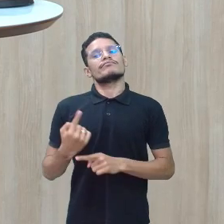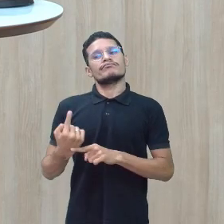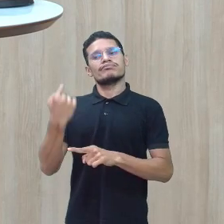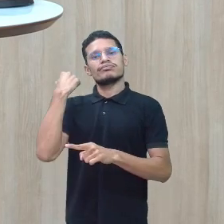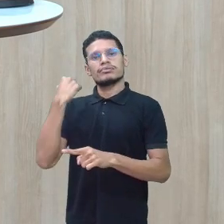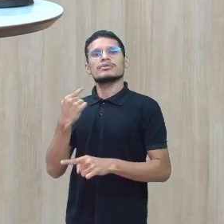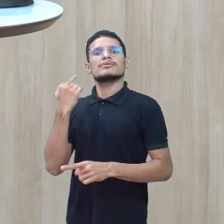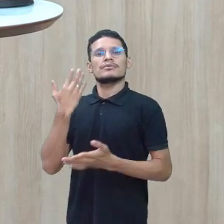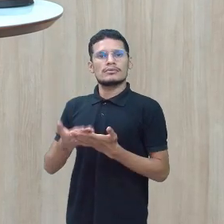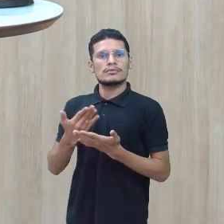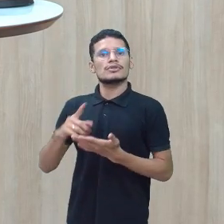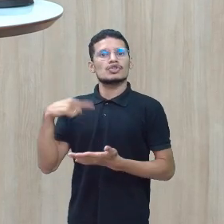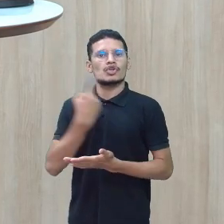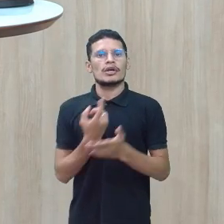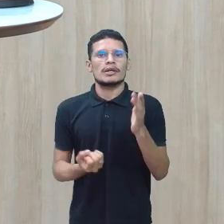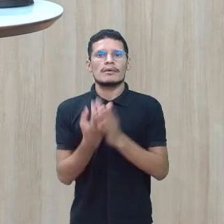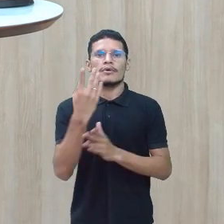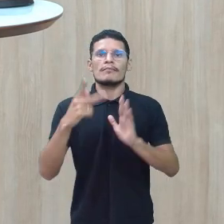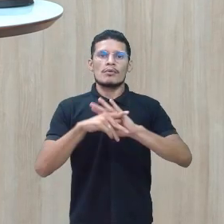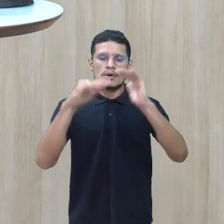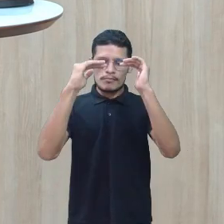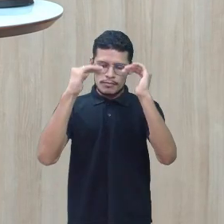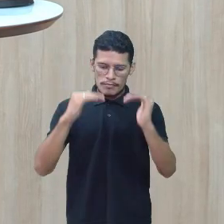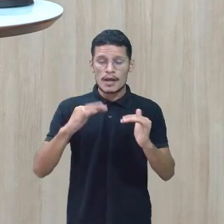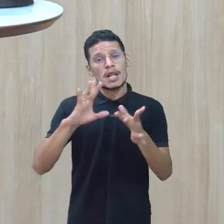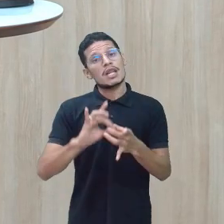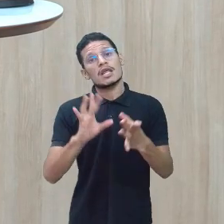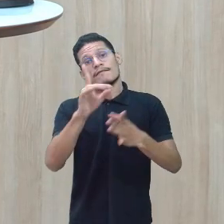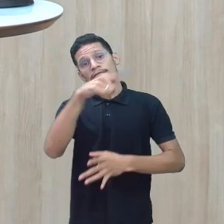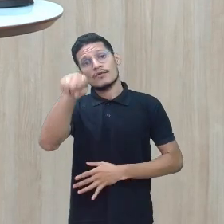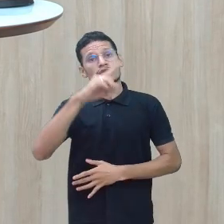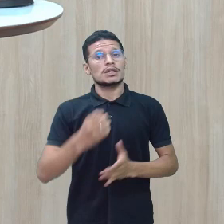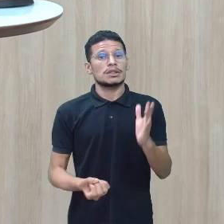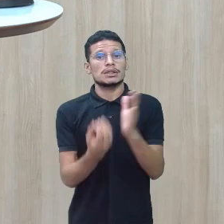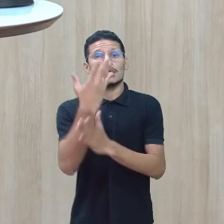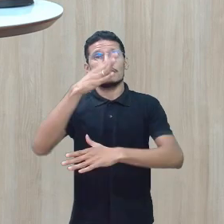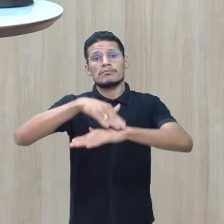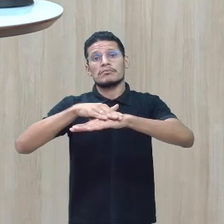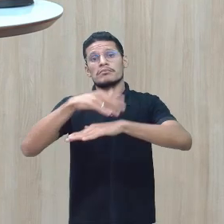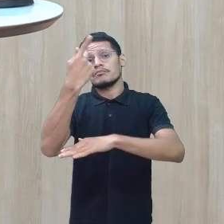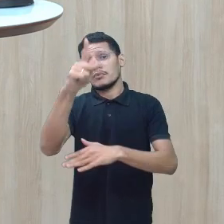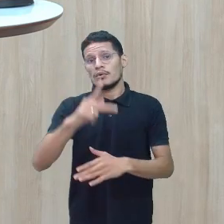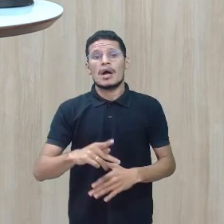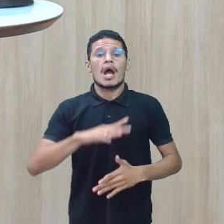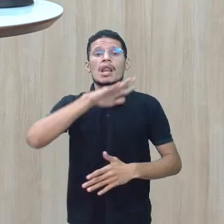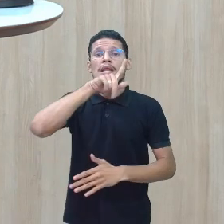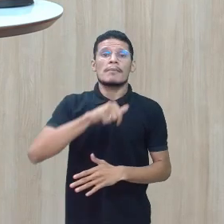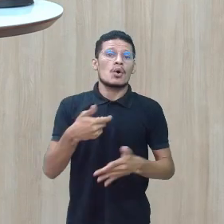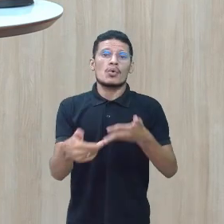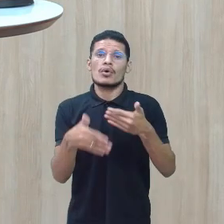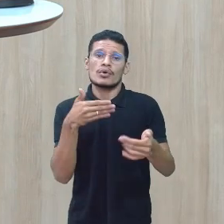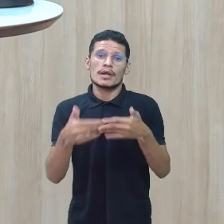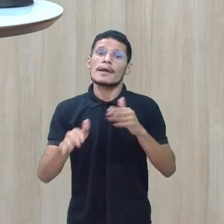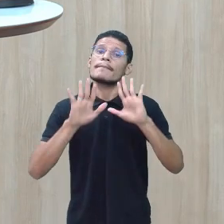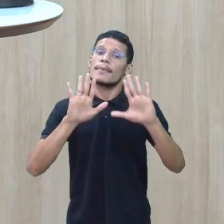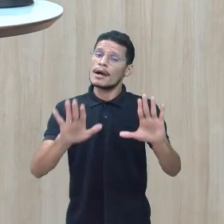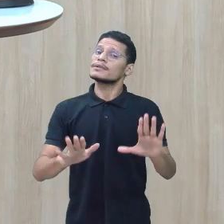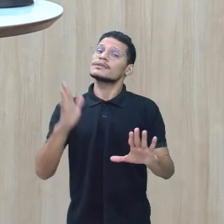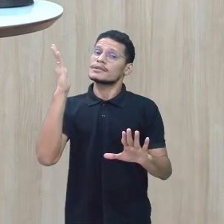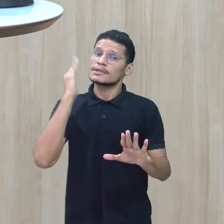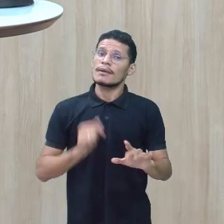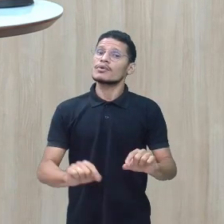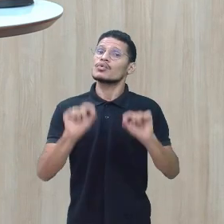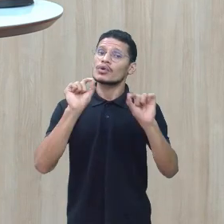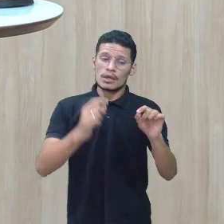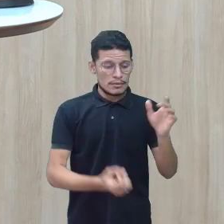nossa própria cadeia alimentar. Deixei bem livre para cada um construir a sua com o animal que quisesse, mas sabendo que